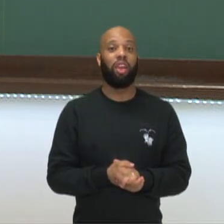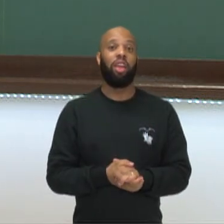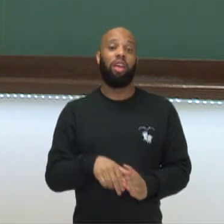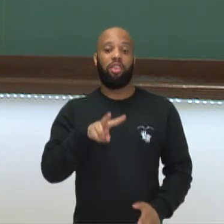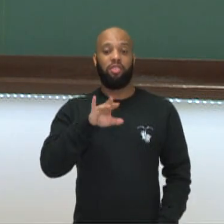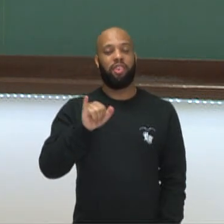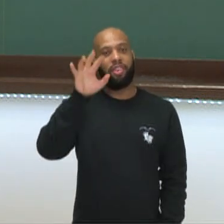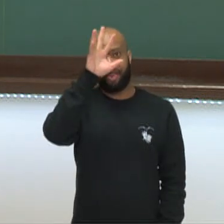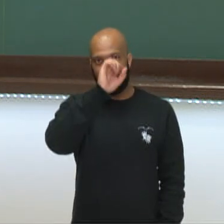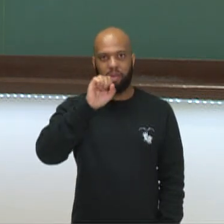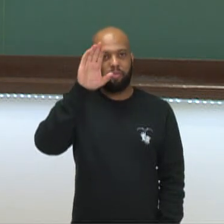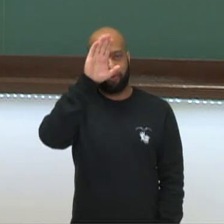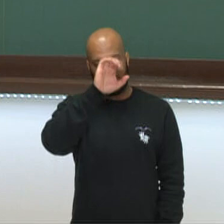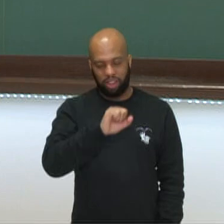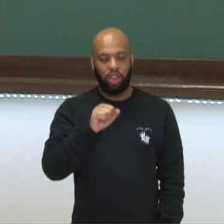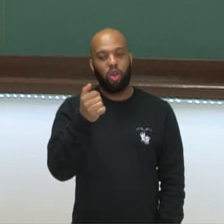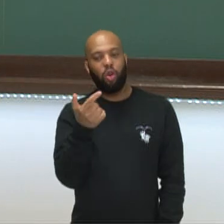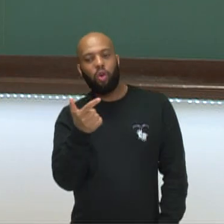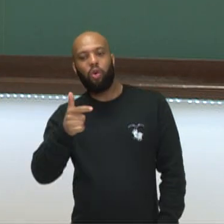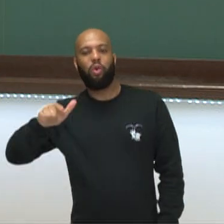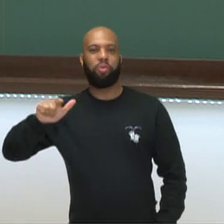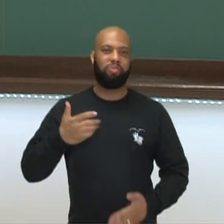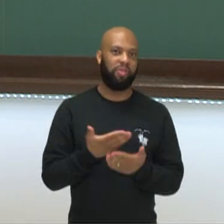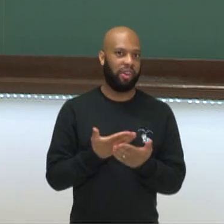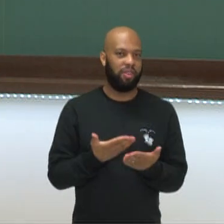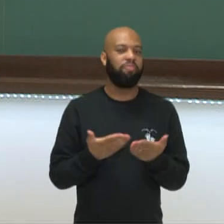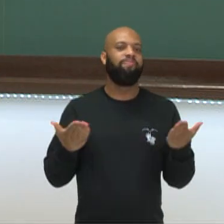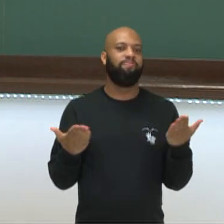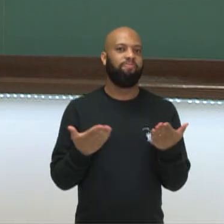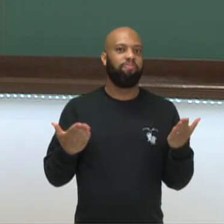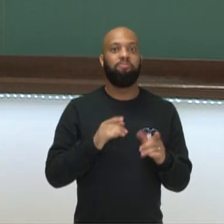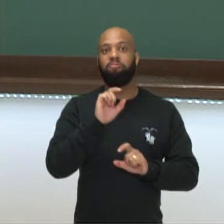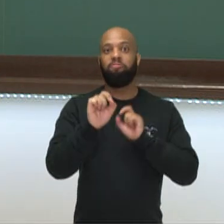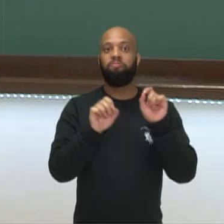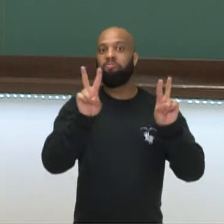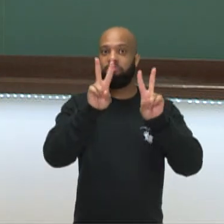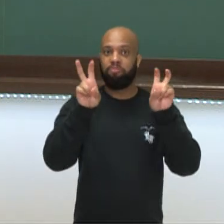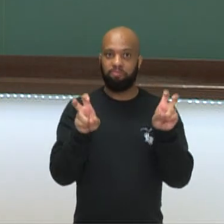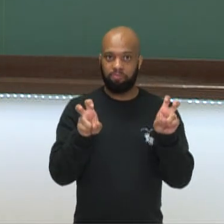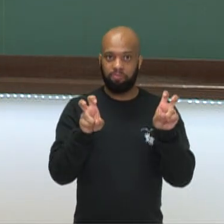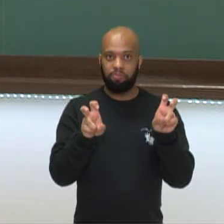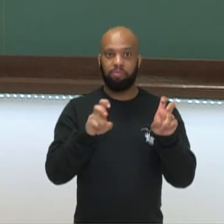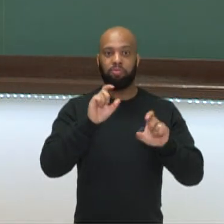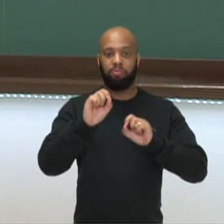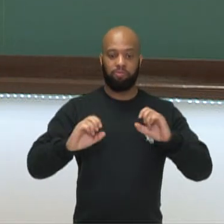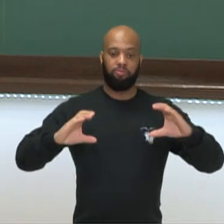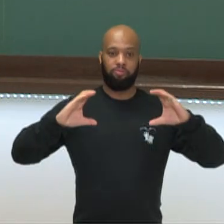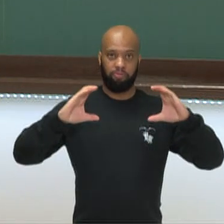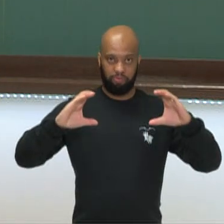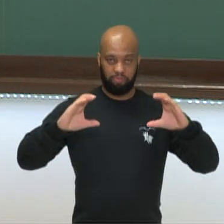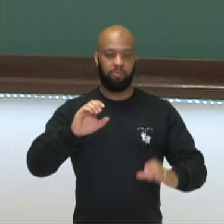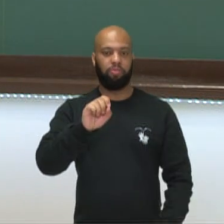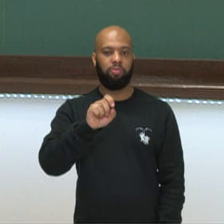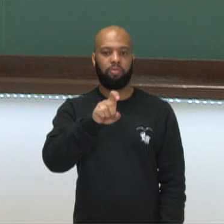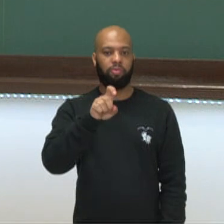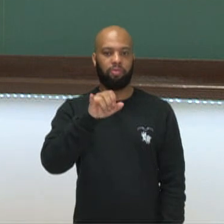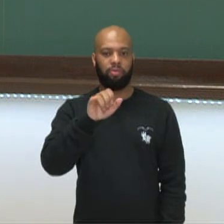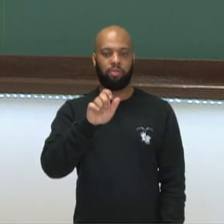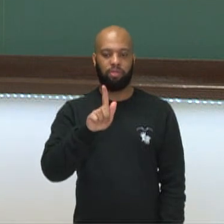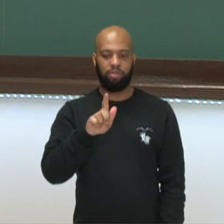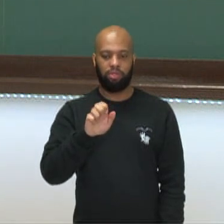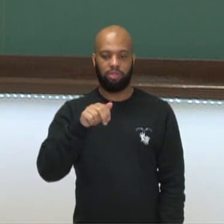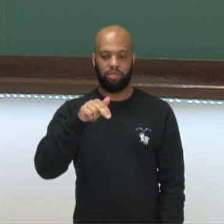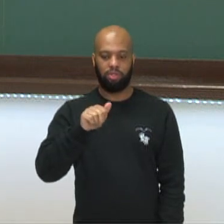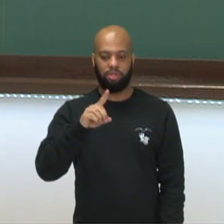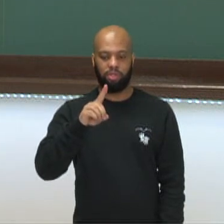mais uma aula. Nesta em questão, nós vamos aprender sobre as funções oxigenadas. Nesta primeira aula, nós